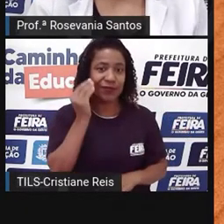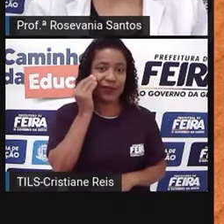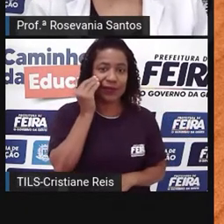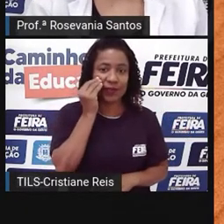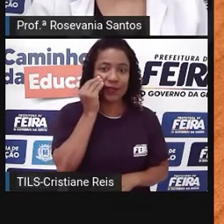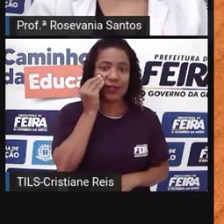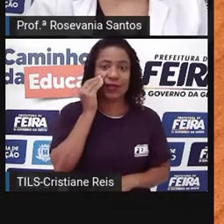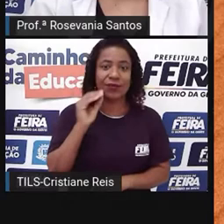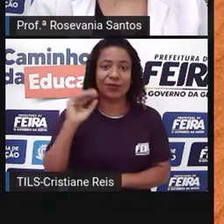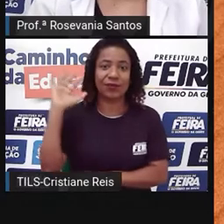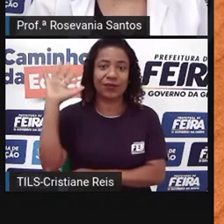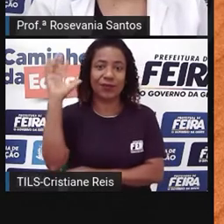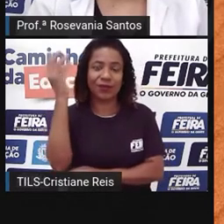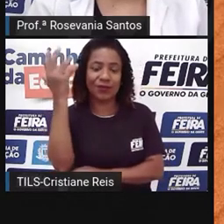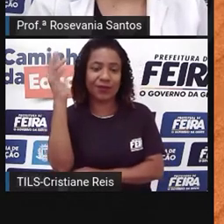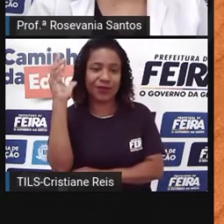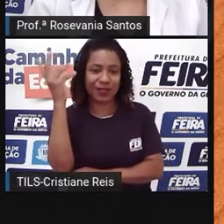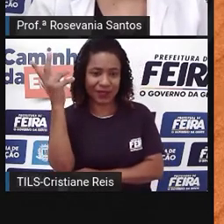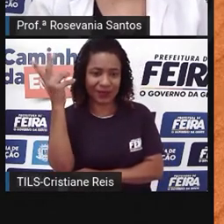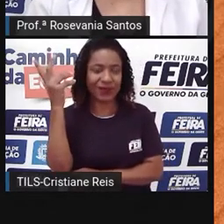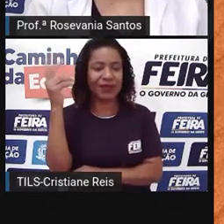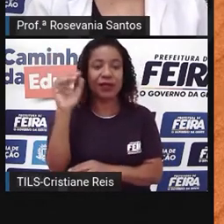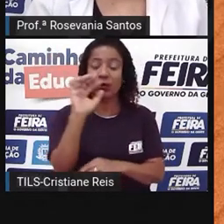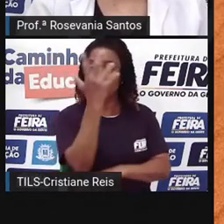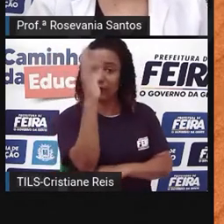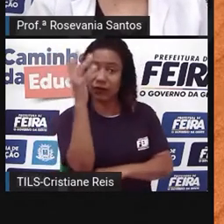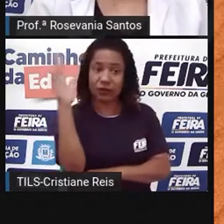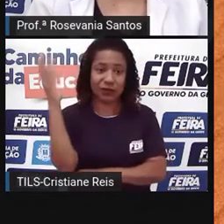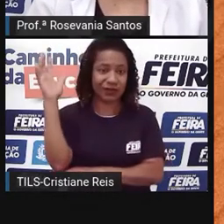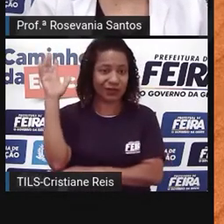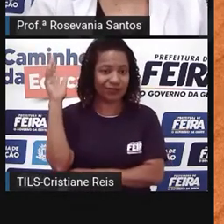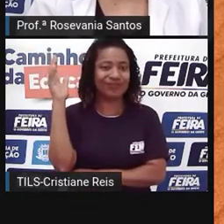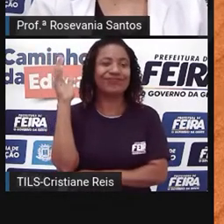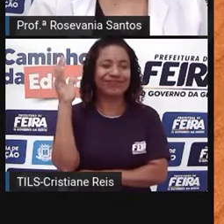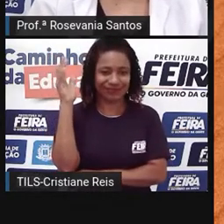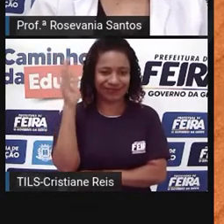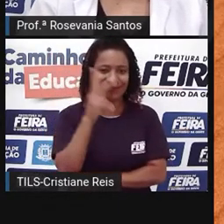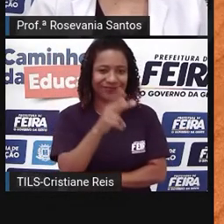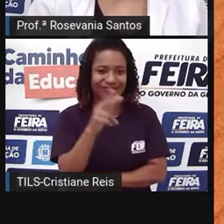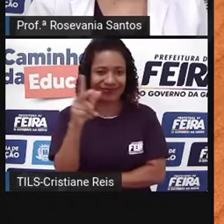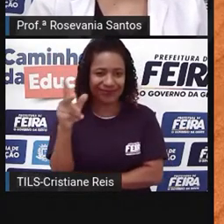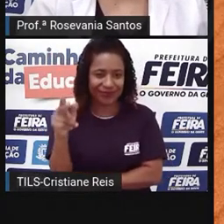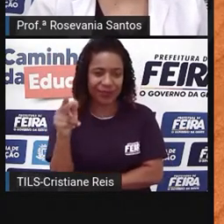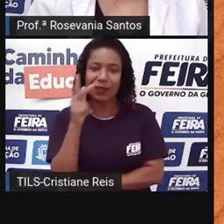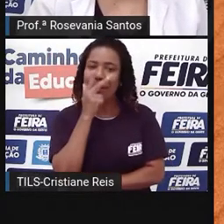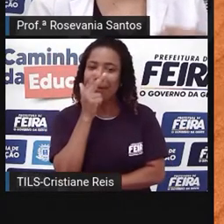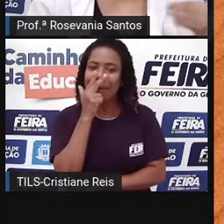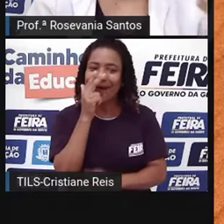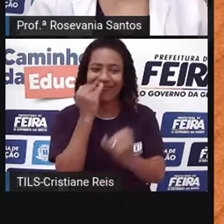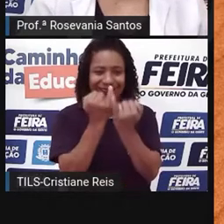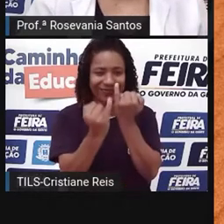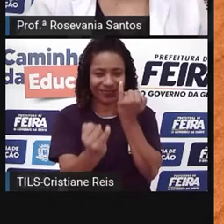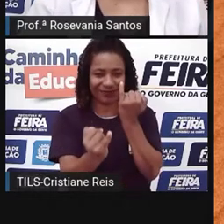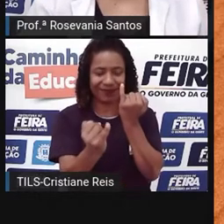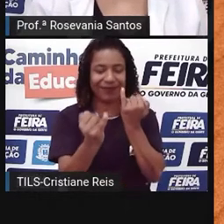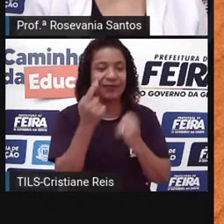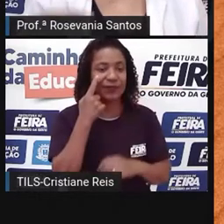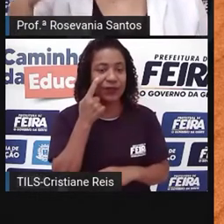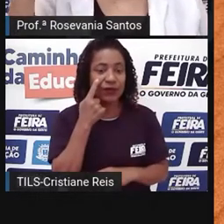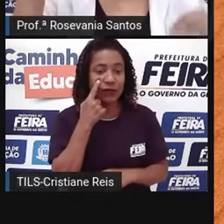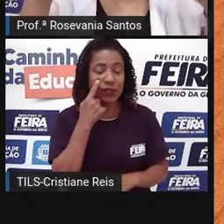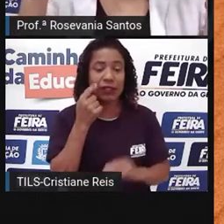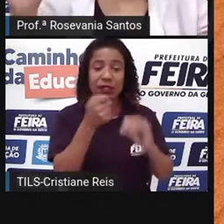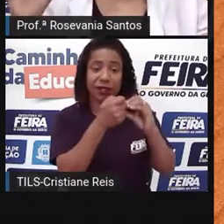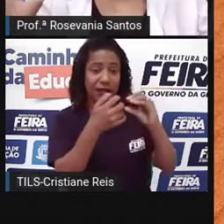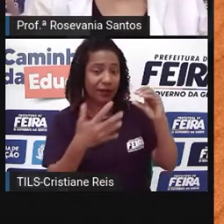não é igual, né, gente? Mas é bastante semelhante. E aí eu vou desde aquela vegetação com característica do clima equatorial, que